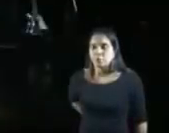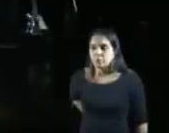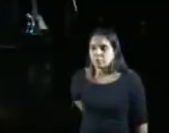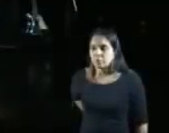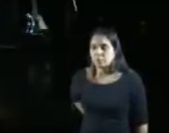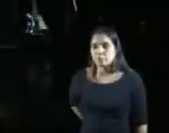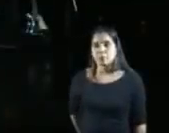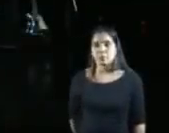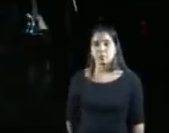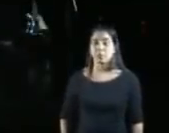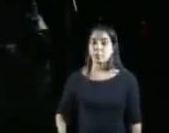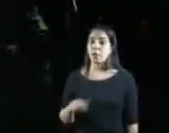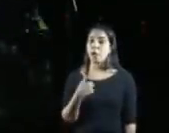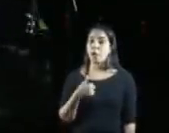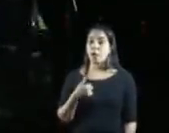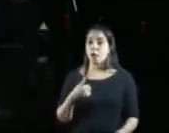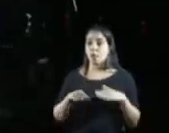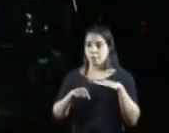a